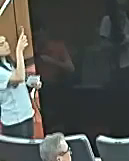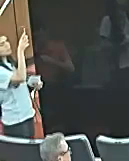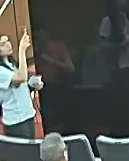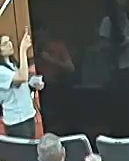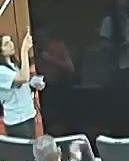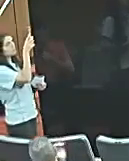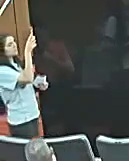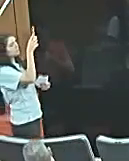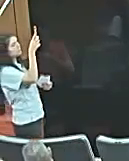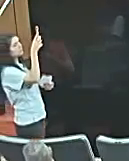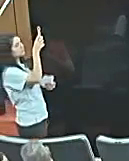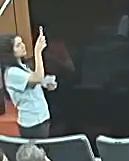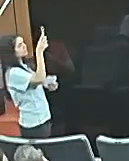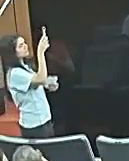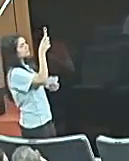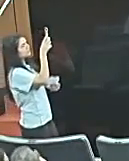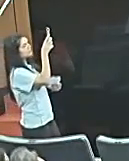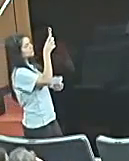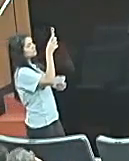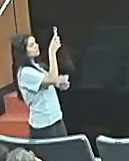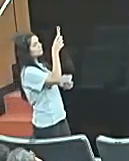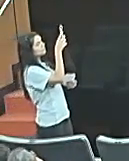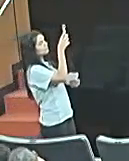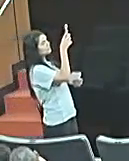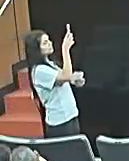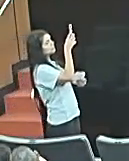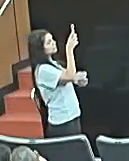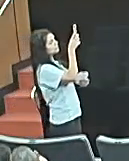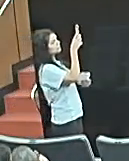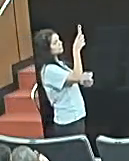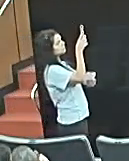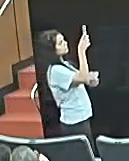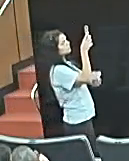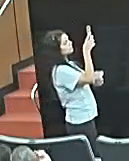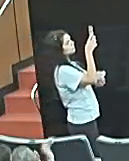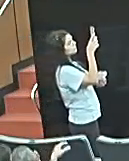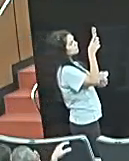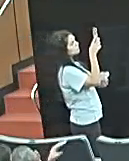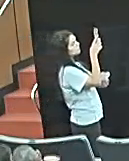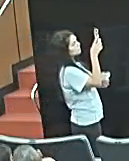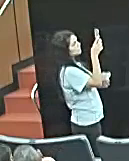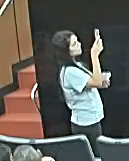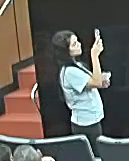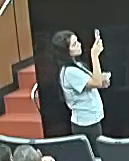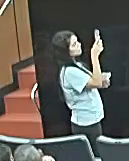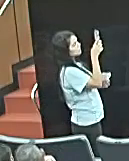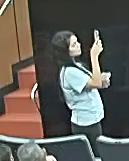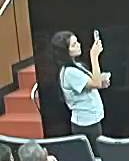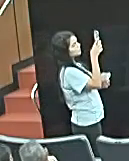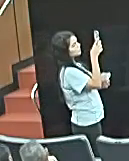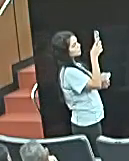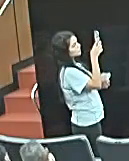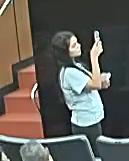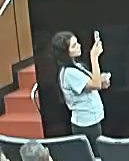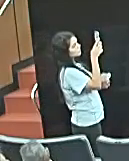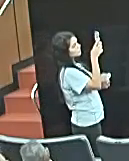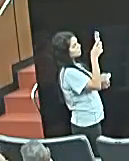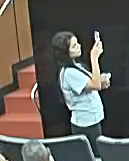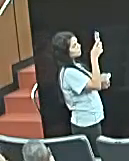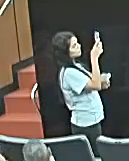autoridade a questão de estrutura o deputado falou de alimentação mas deputado sargento rodrigues tudo isso está ligado